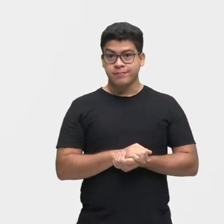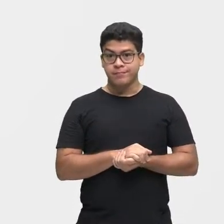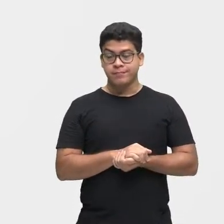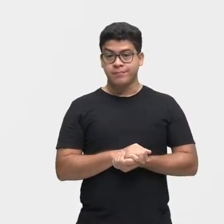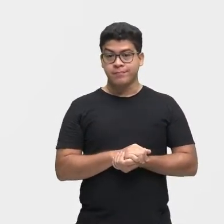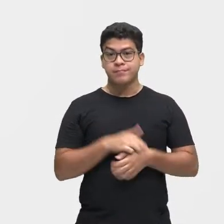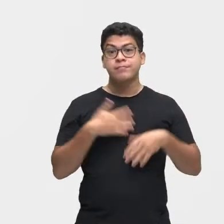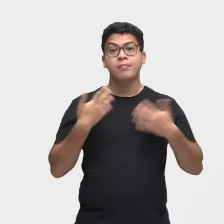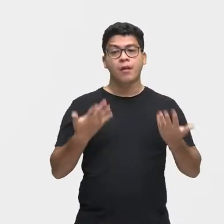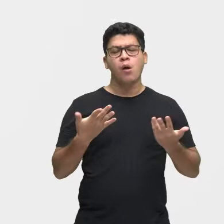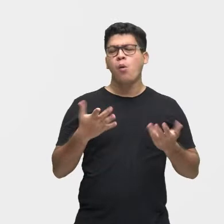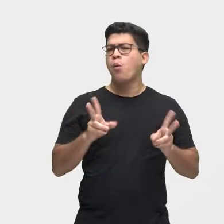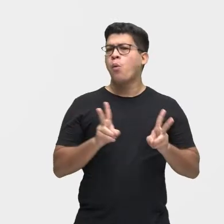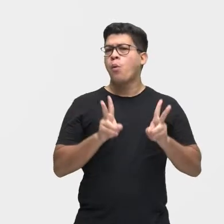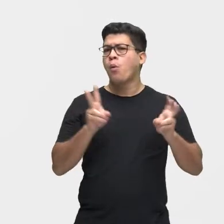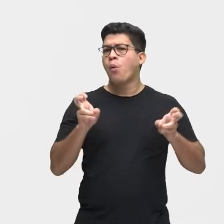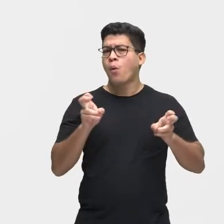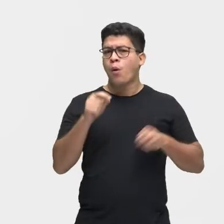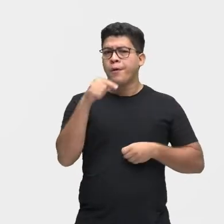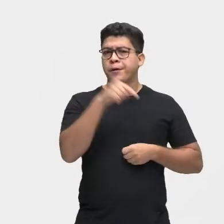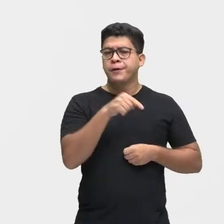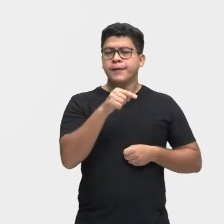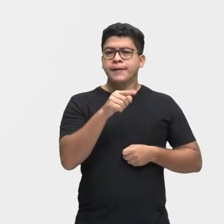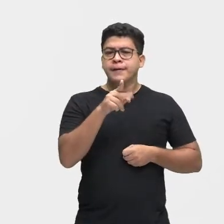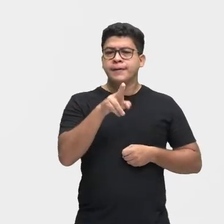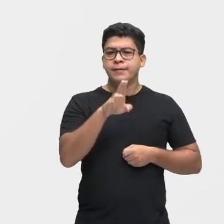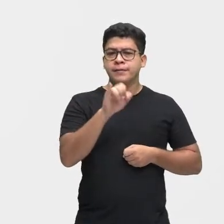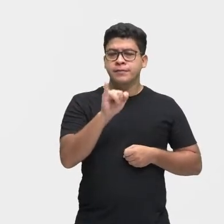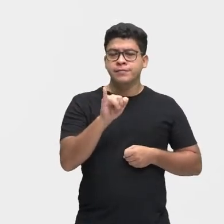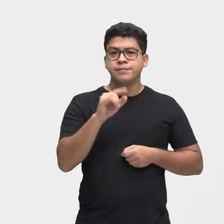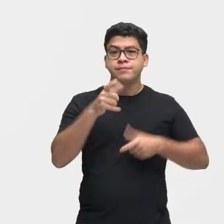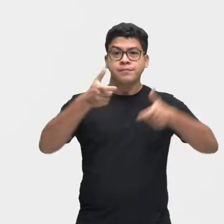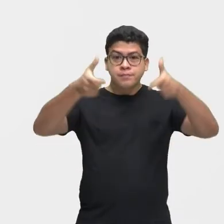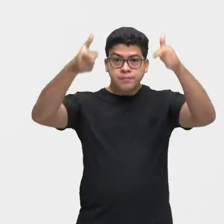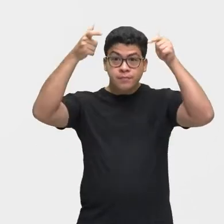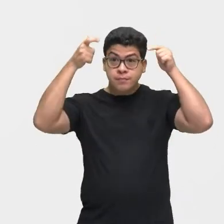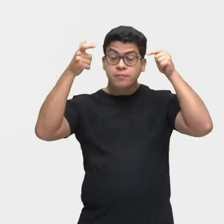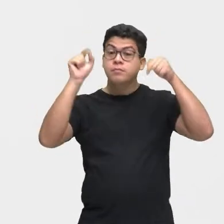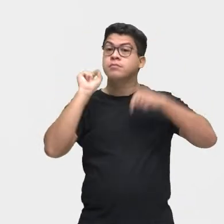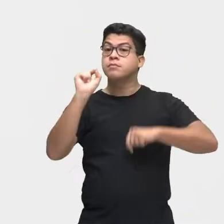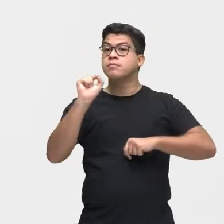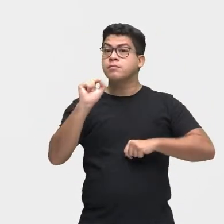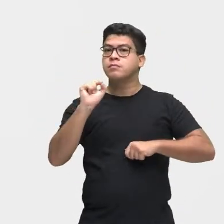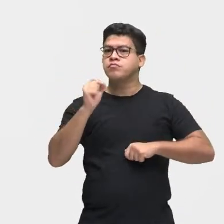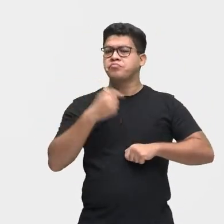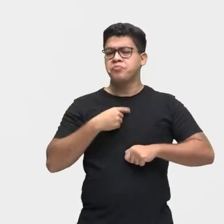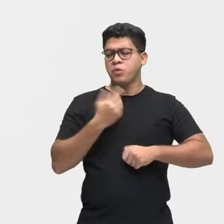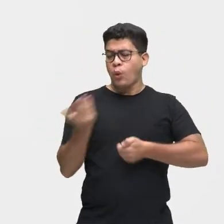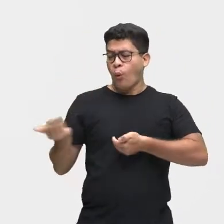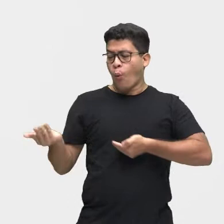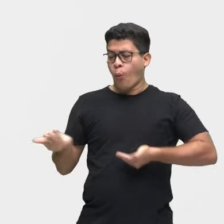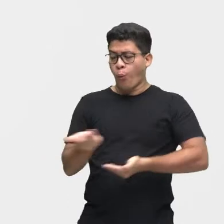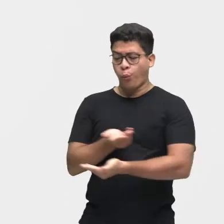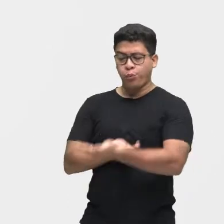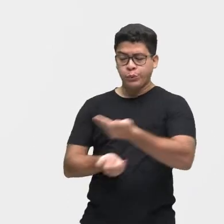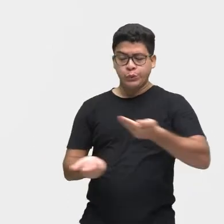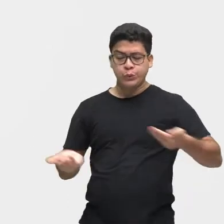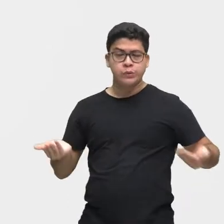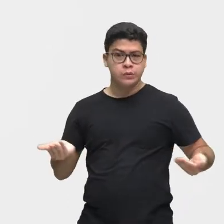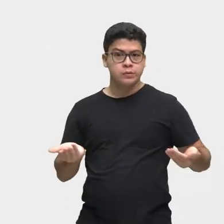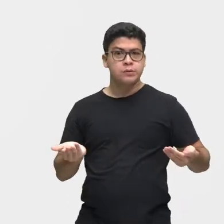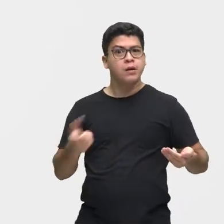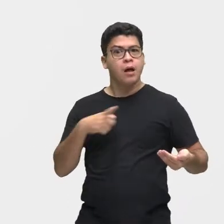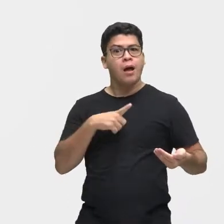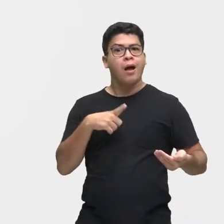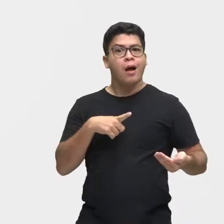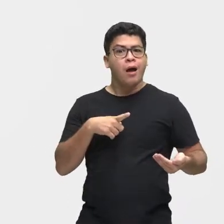do rei. E este rei, por sua vez, vai atuar aí como mediador. Olha só, o rei,